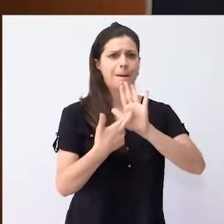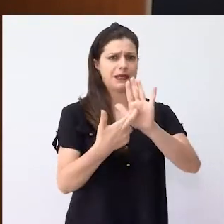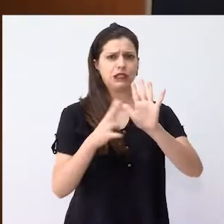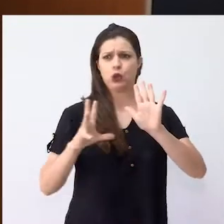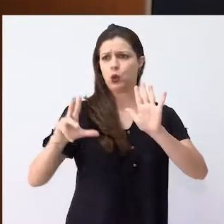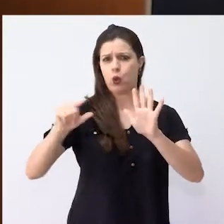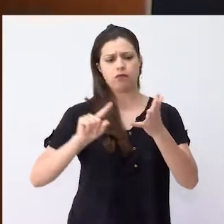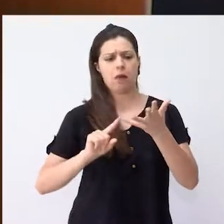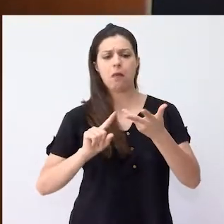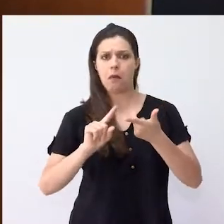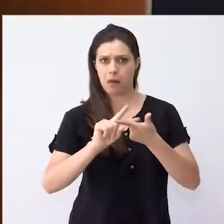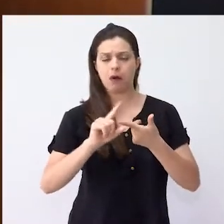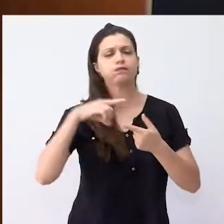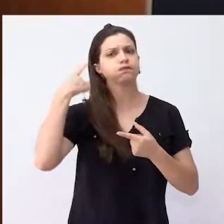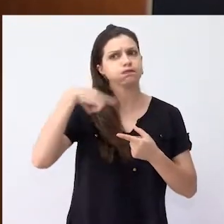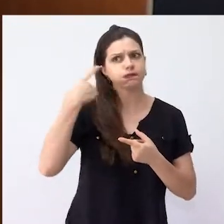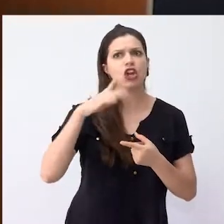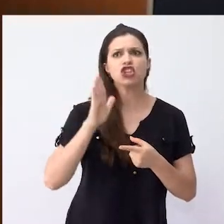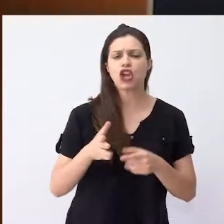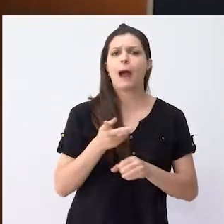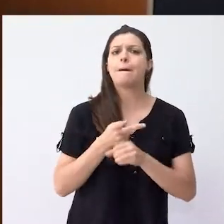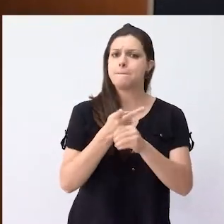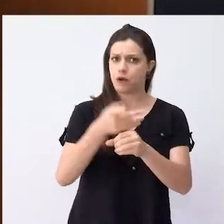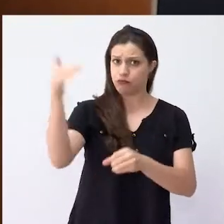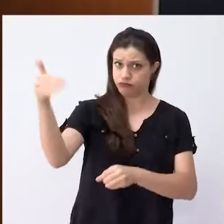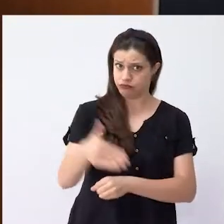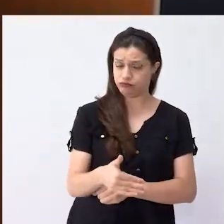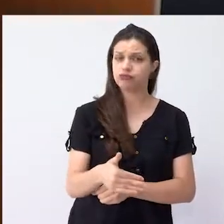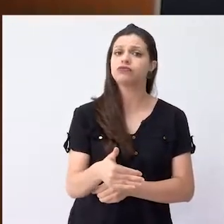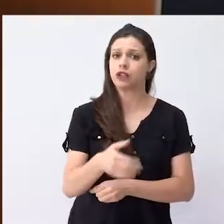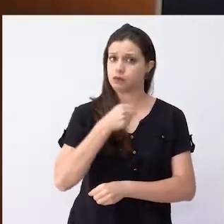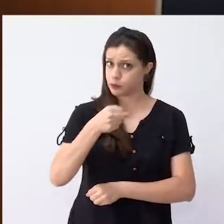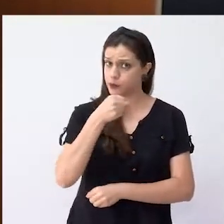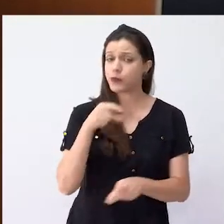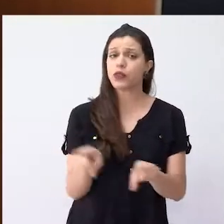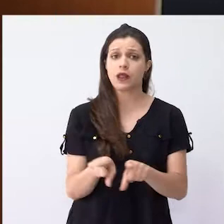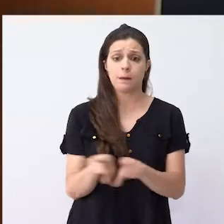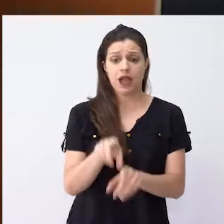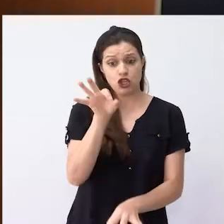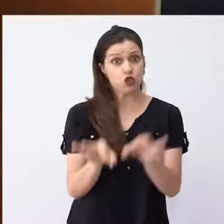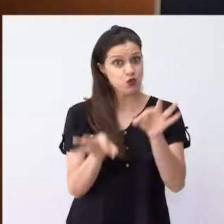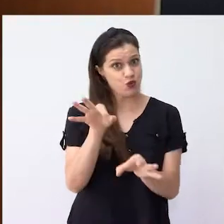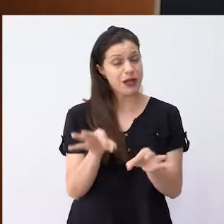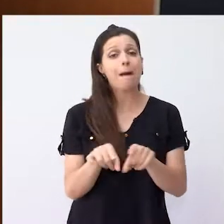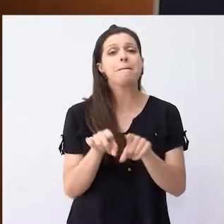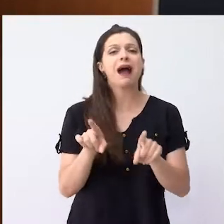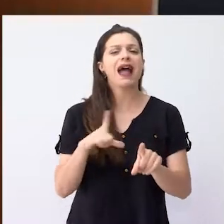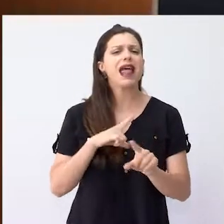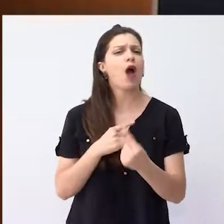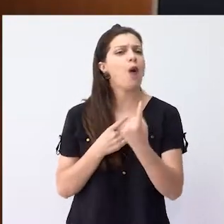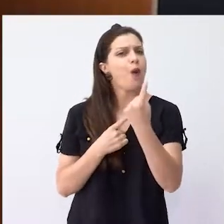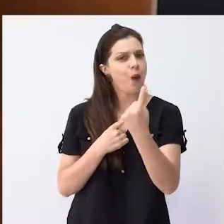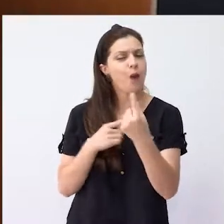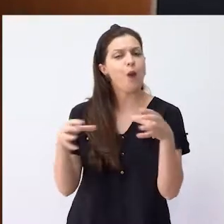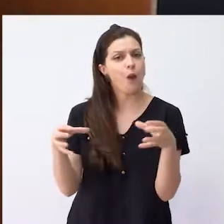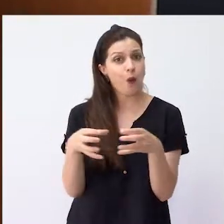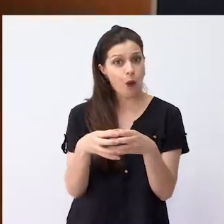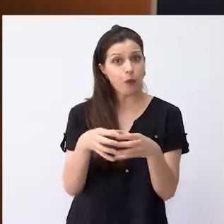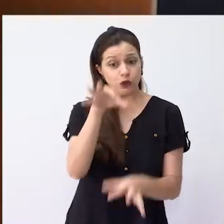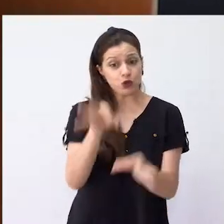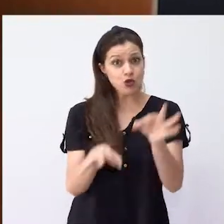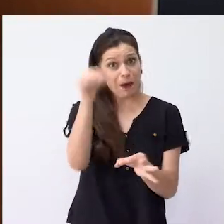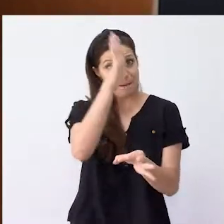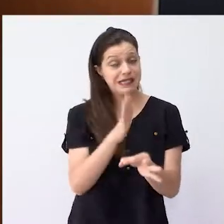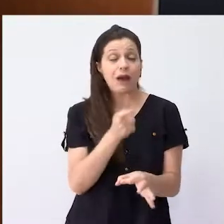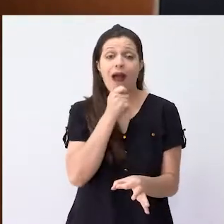de todas essas classes, de advogados, de promotores, defensores, desembargadores, juízes, mas tem um órgão que integra o sistema de justiça